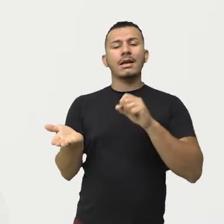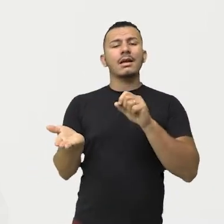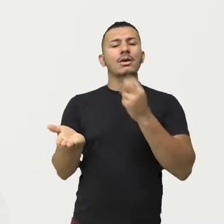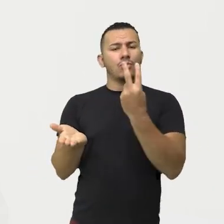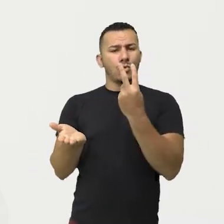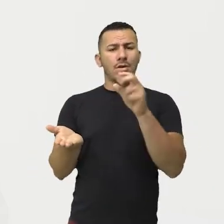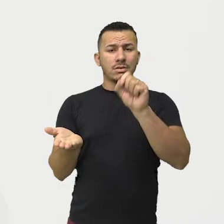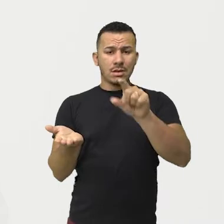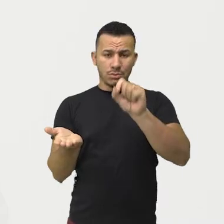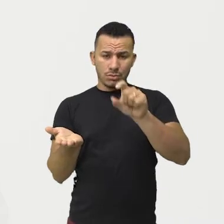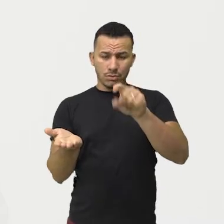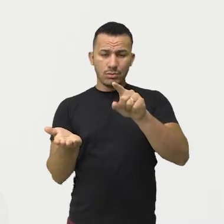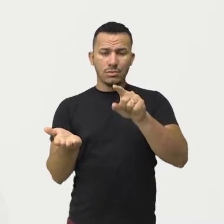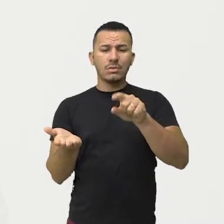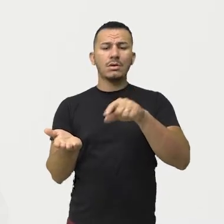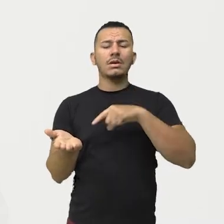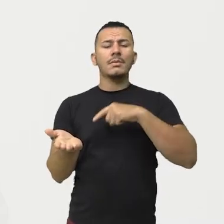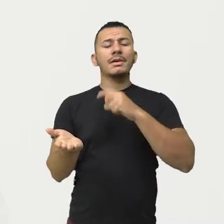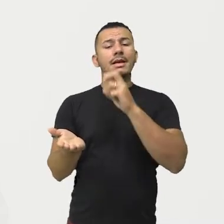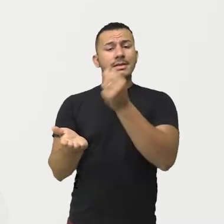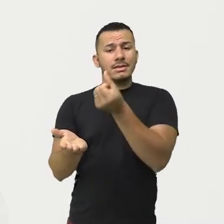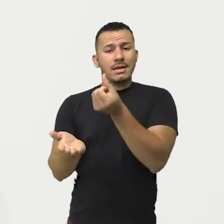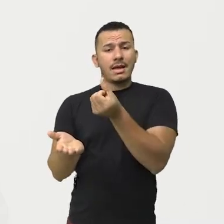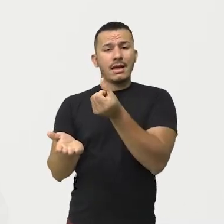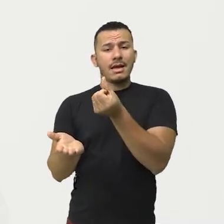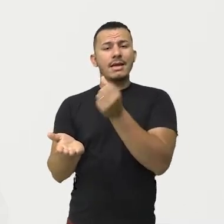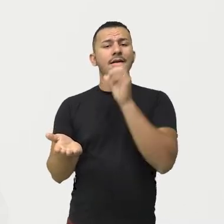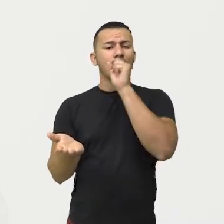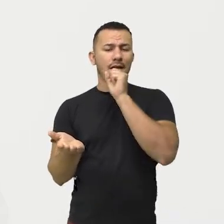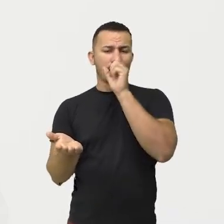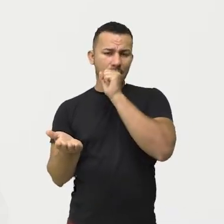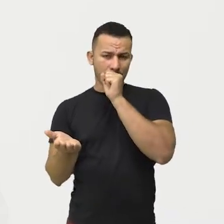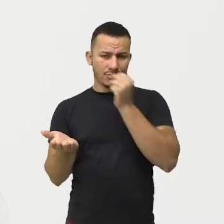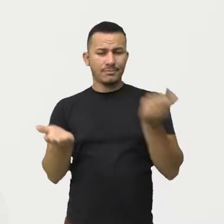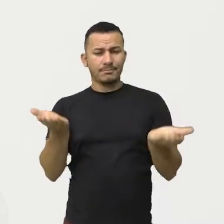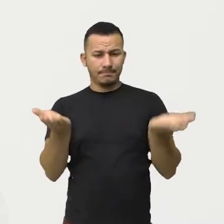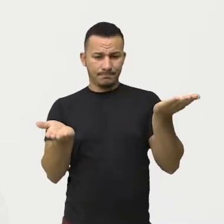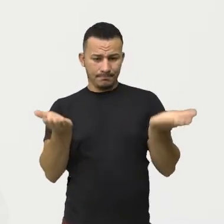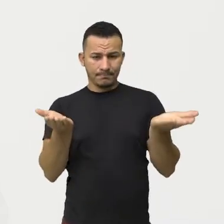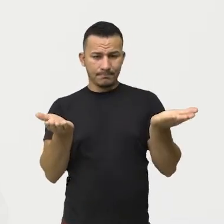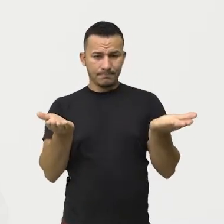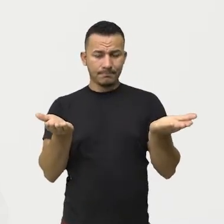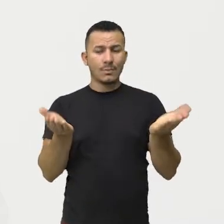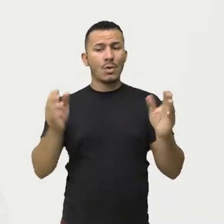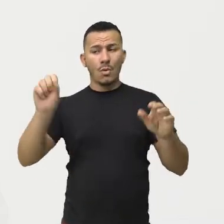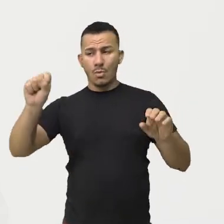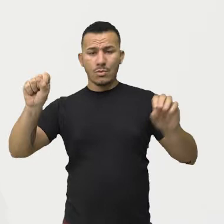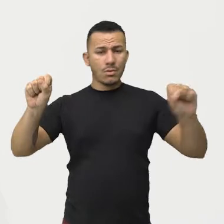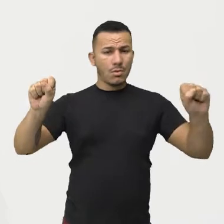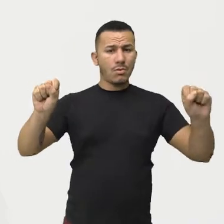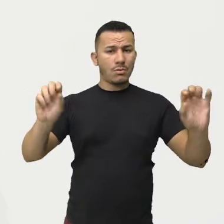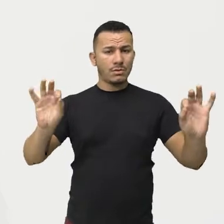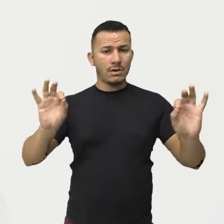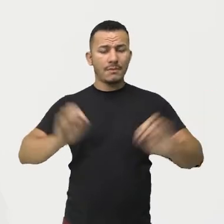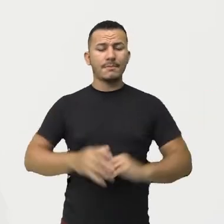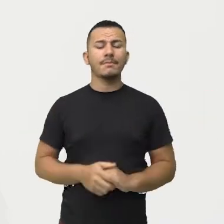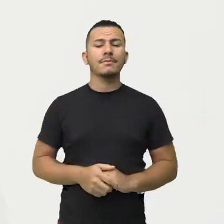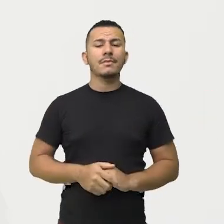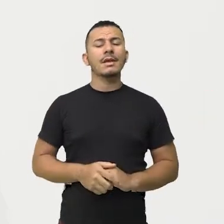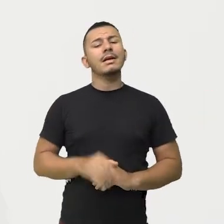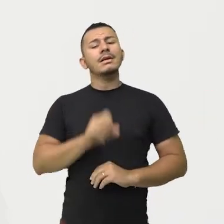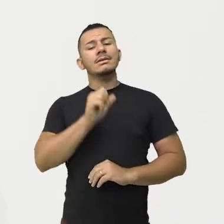bolas azuis e 6 bolinhas laranja. Ok, 8, ó. Agora vamos observar,